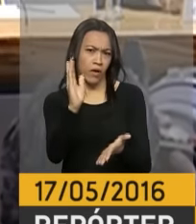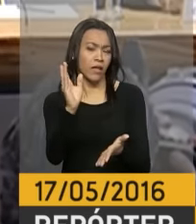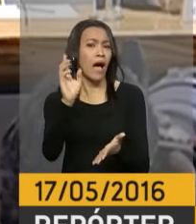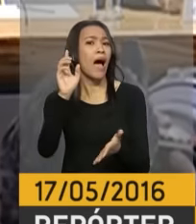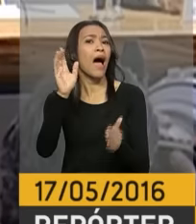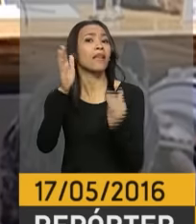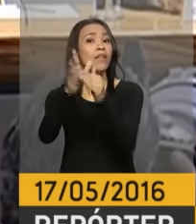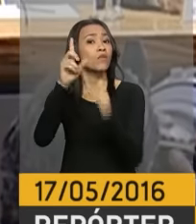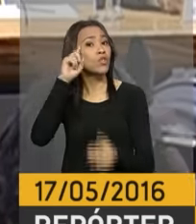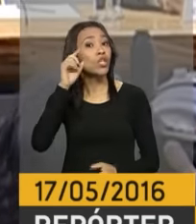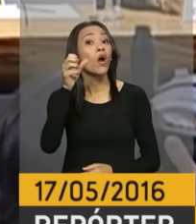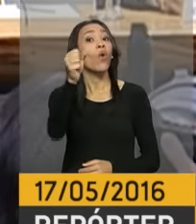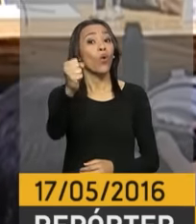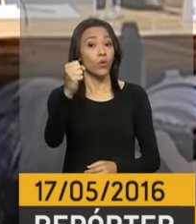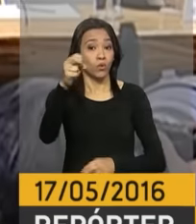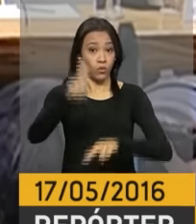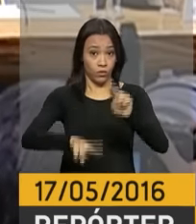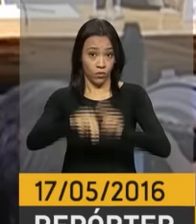junho?